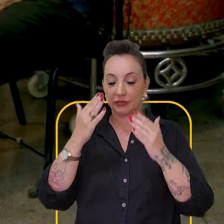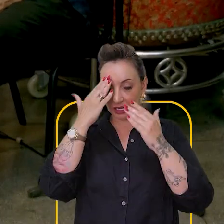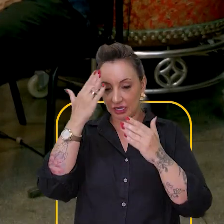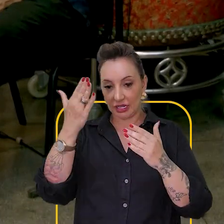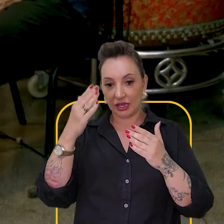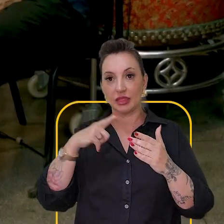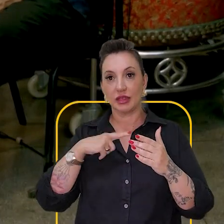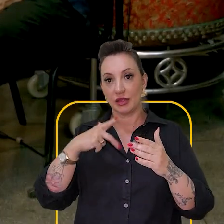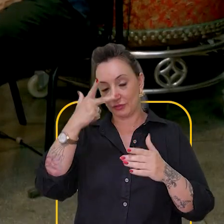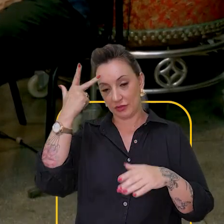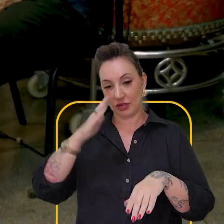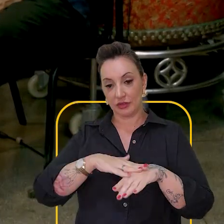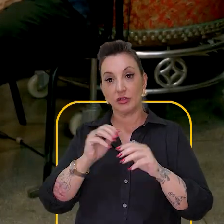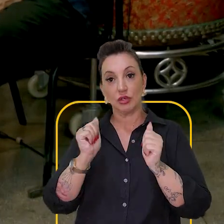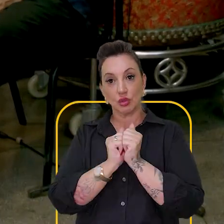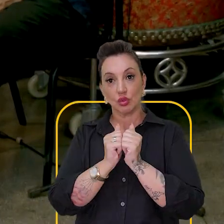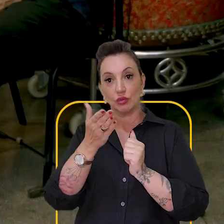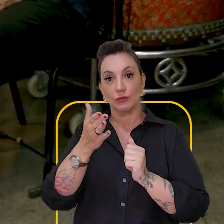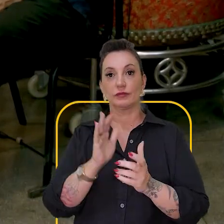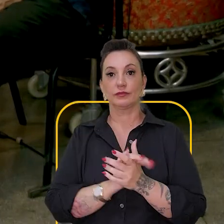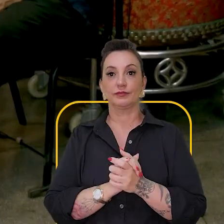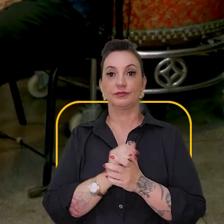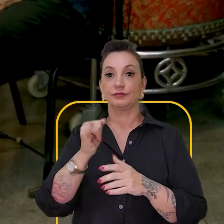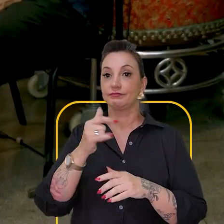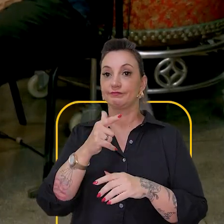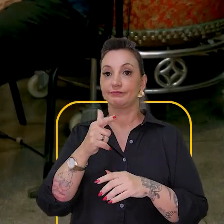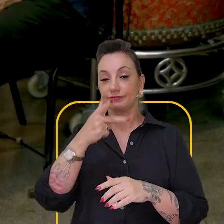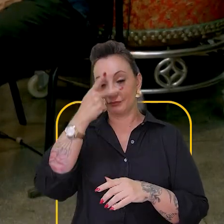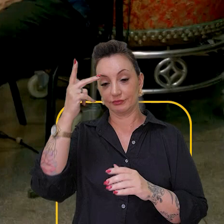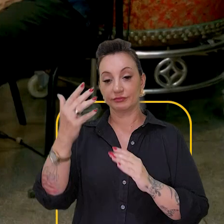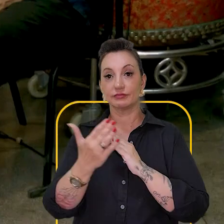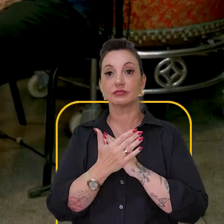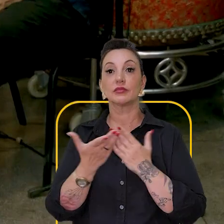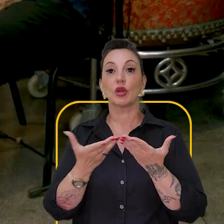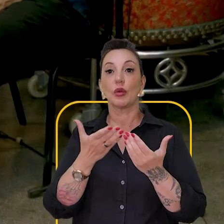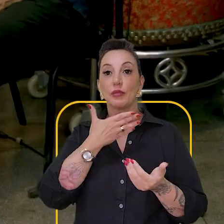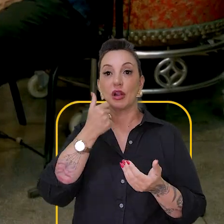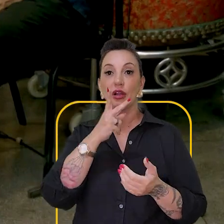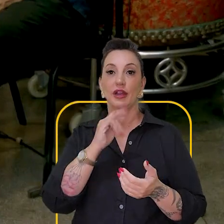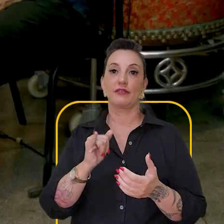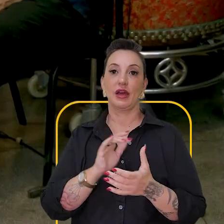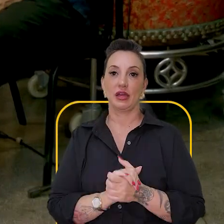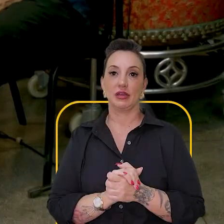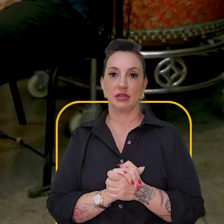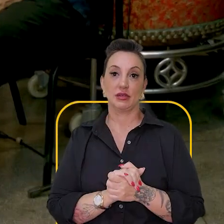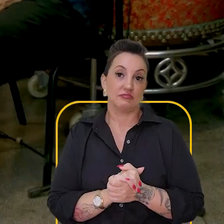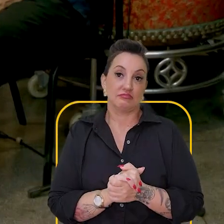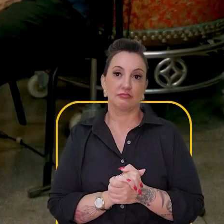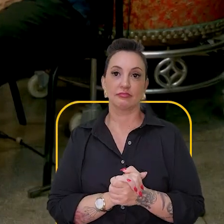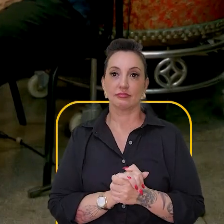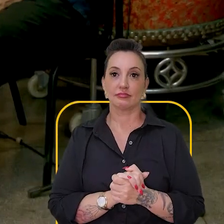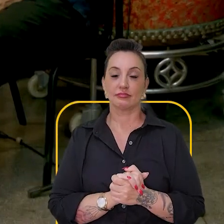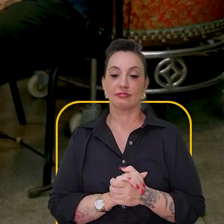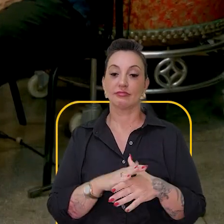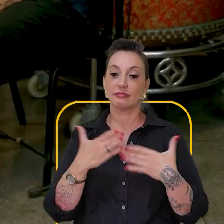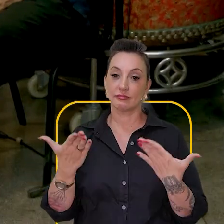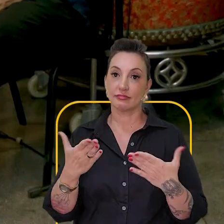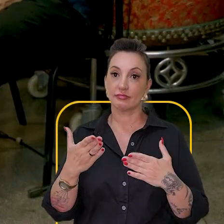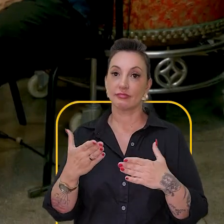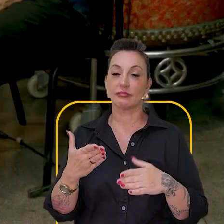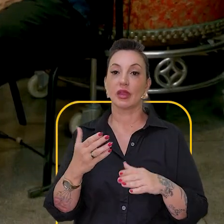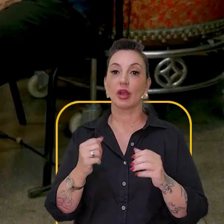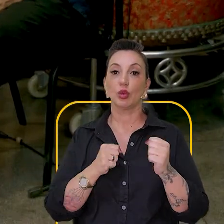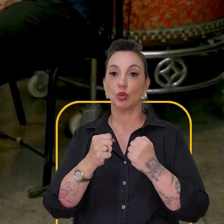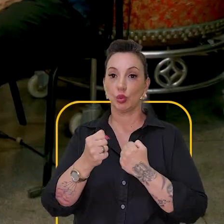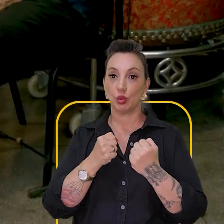ser grato por ter alguém para fazer com você se você não tiver essa pessoa como é que você vai melhorar né então na parte